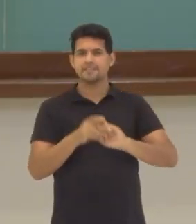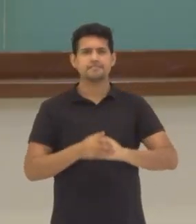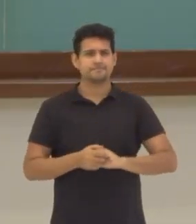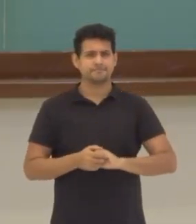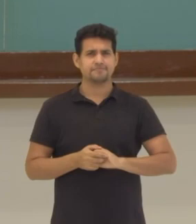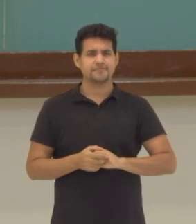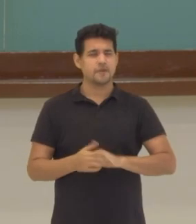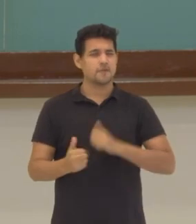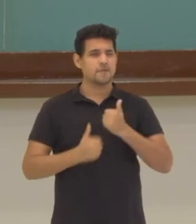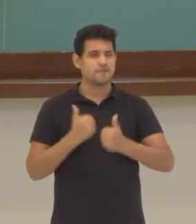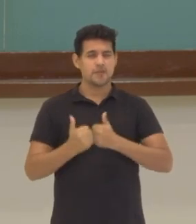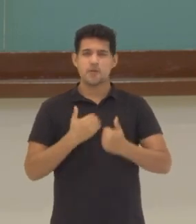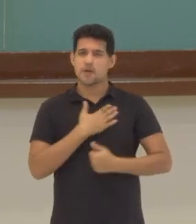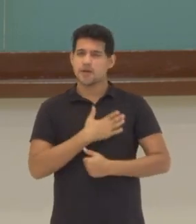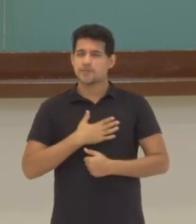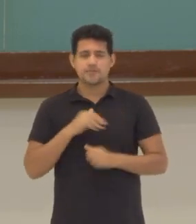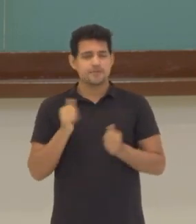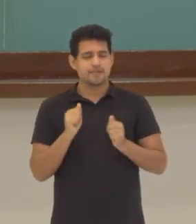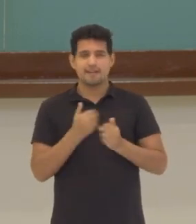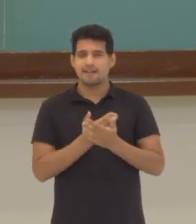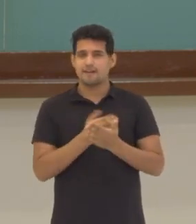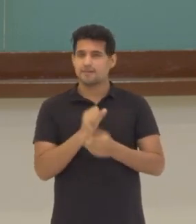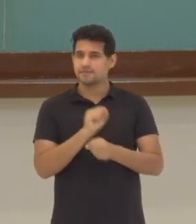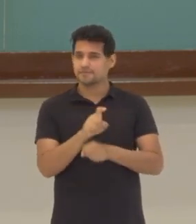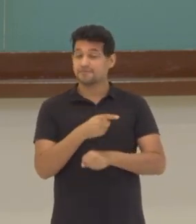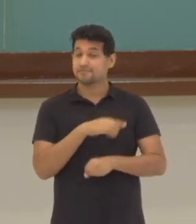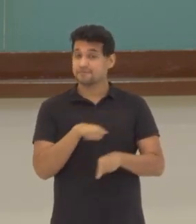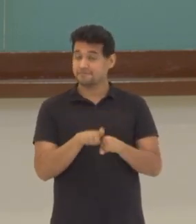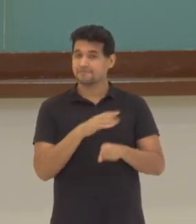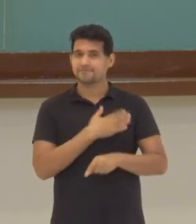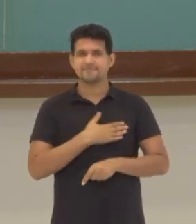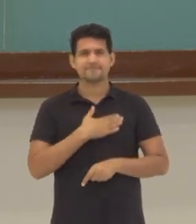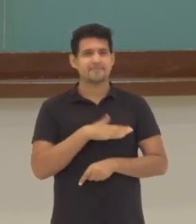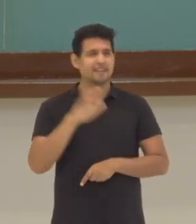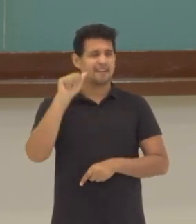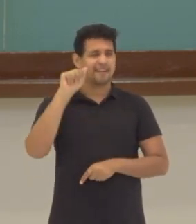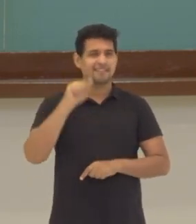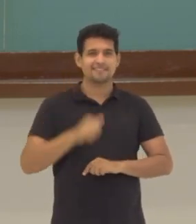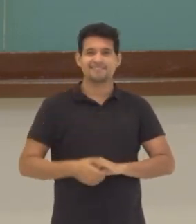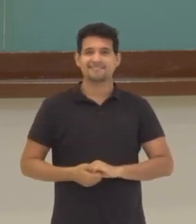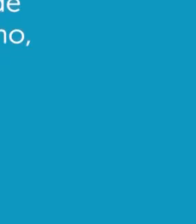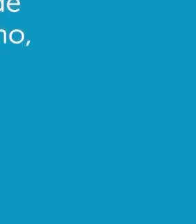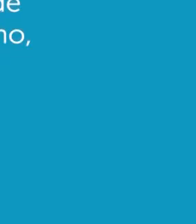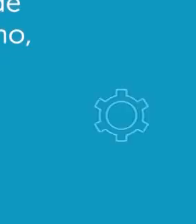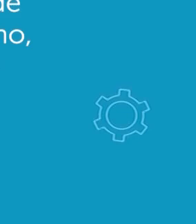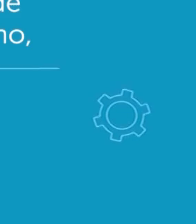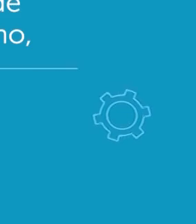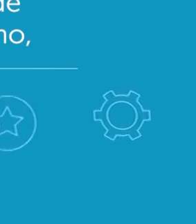Então, valeu, gostei bastante da aula, espero que você também tenha gostado e até a próxima. Valeu!